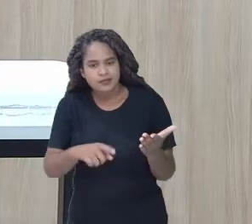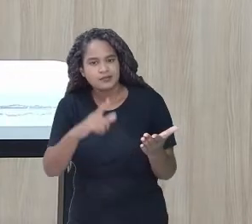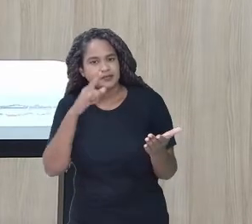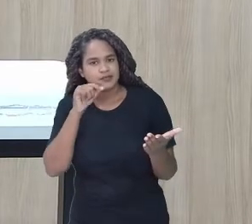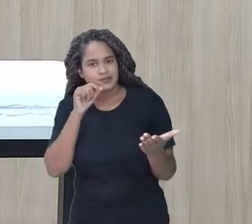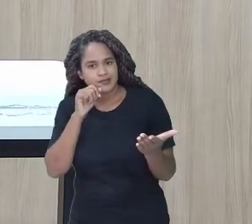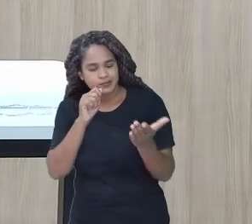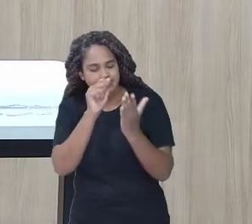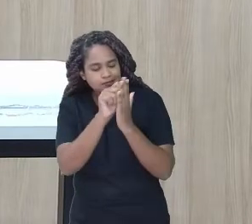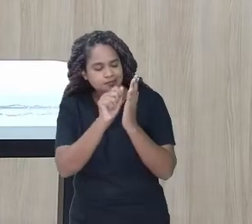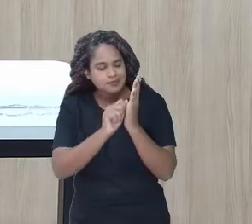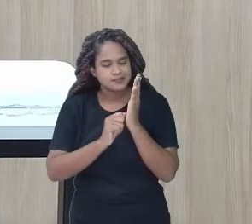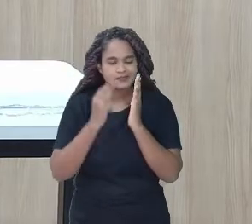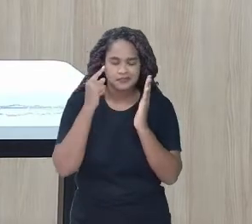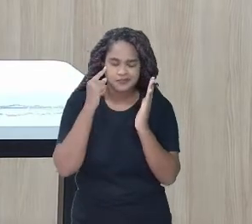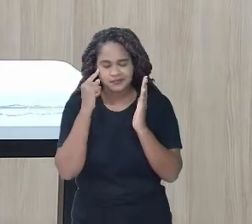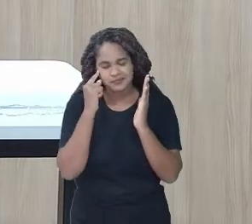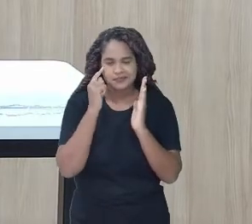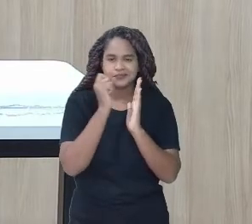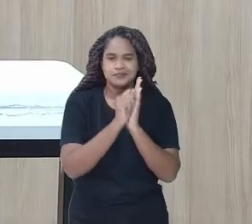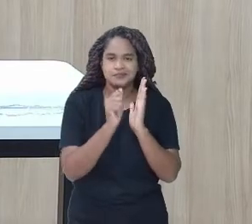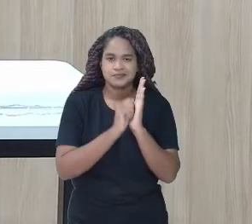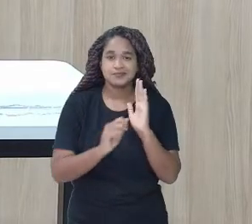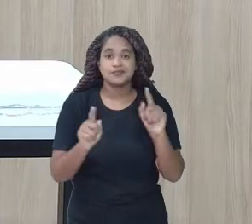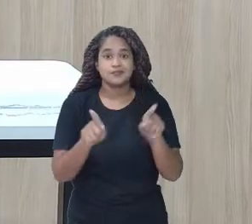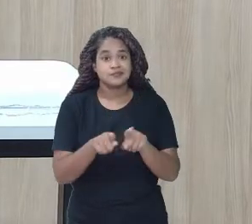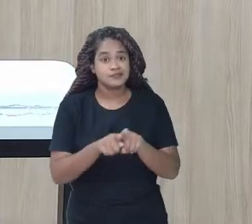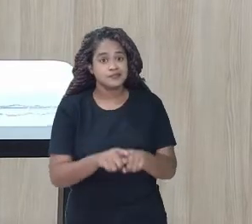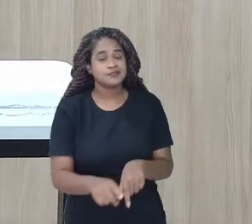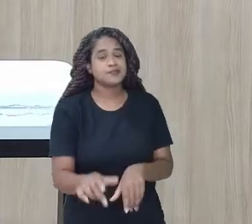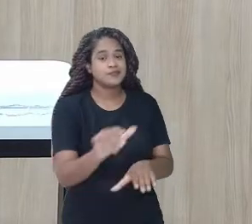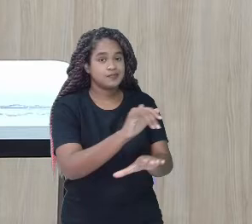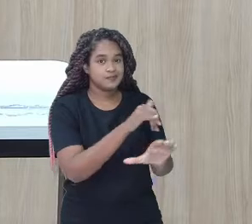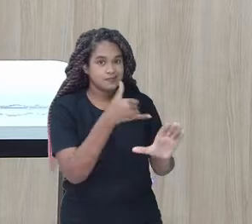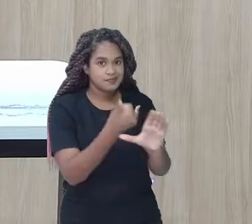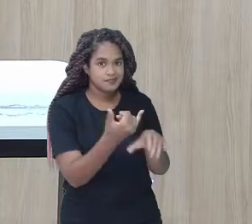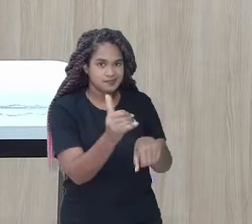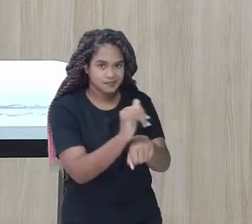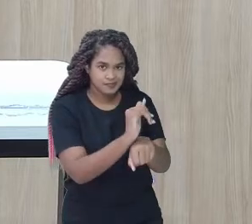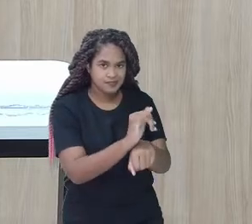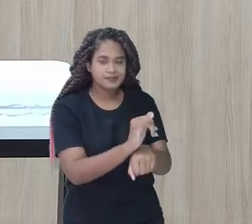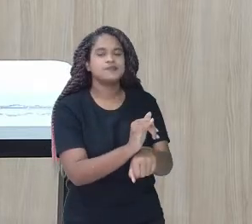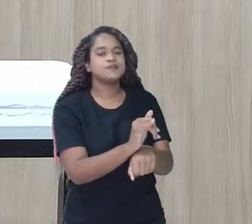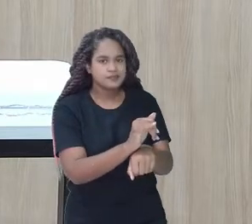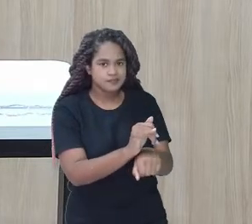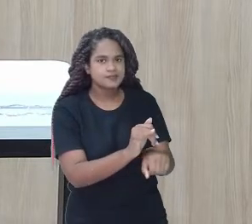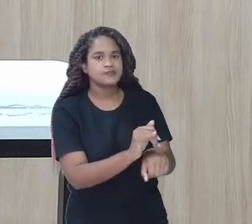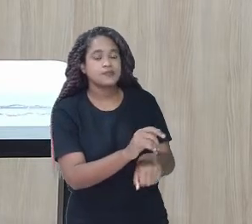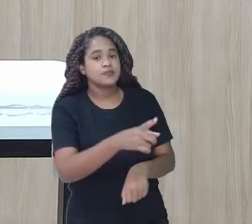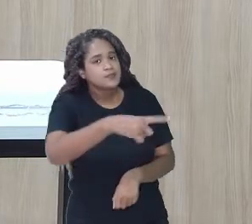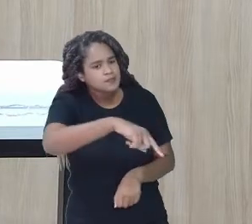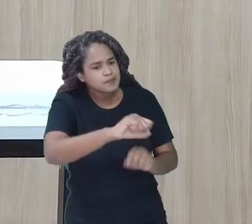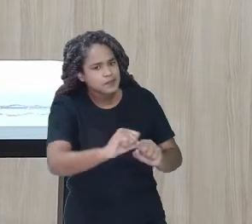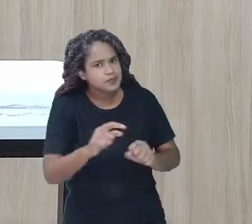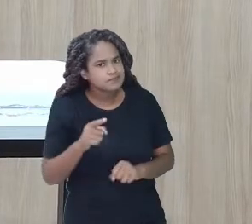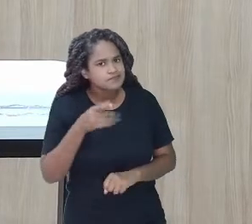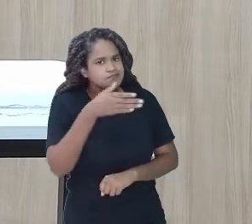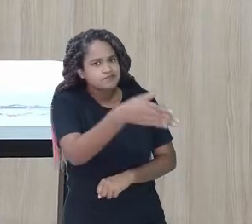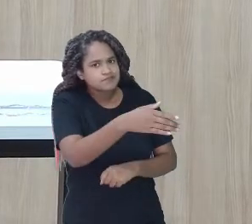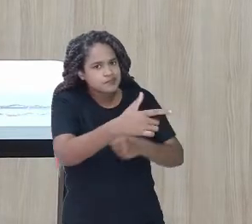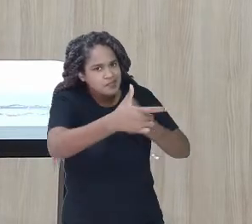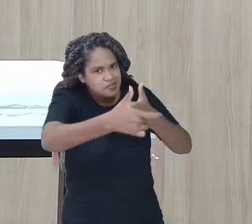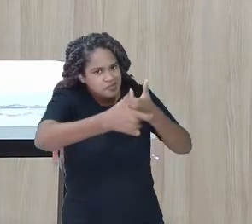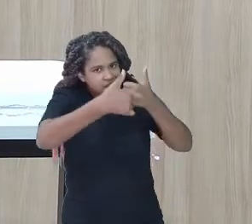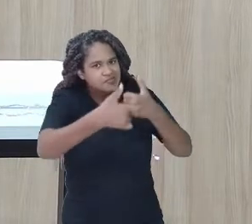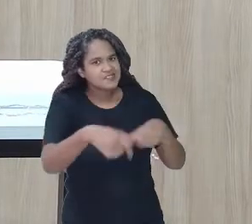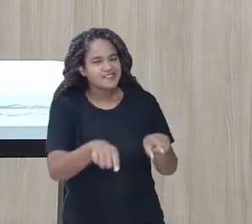nosso canal do YouTube Educa Recife. Então vão lá também, dá um likezinho, comenta a nossa aula. Se tiver alguma